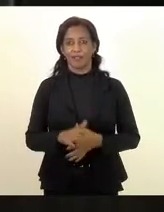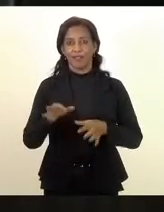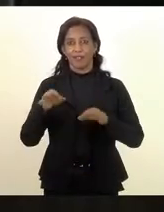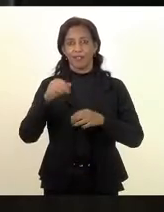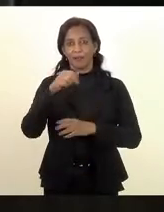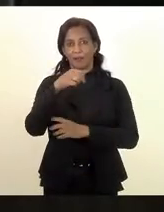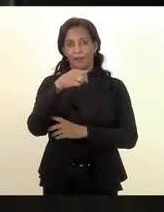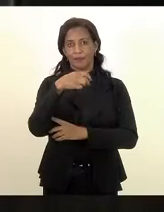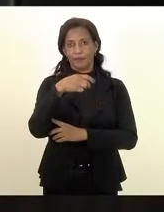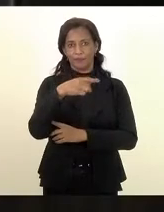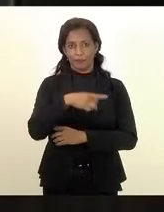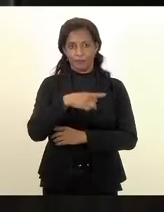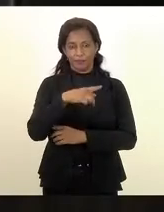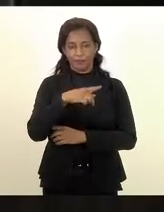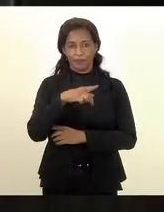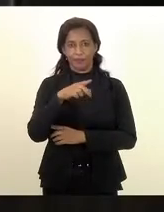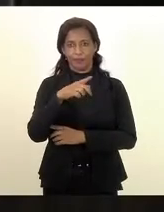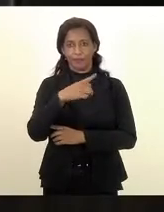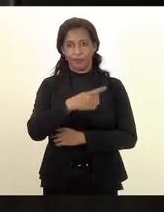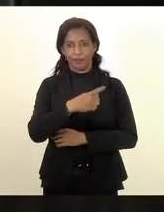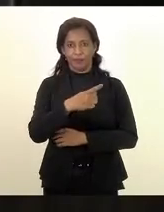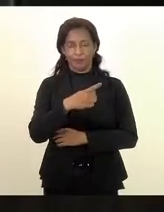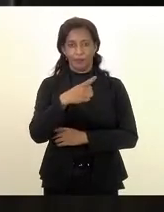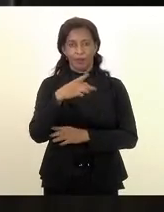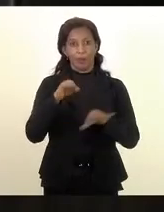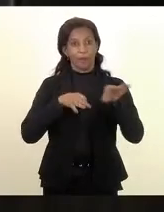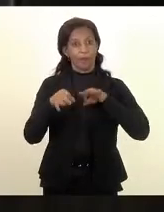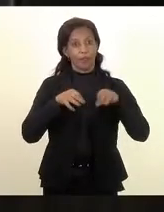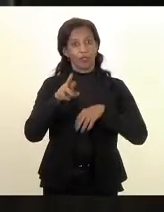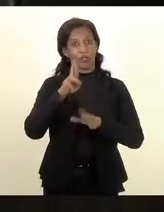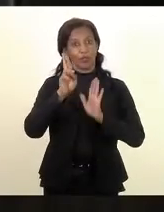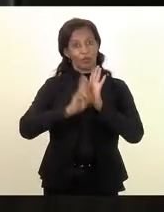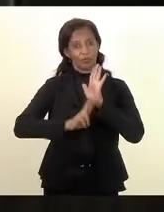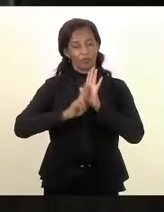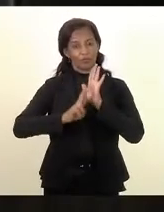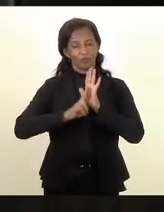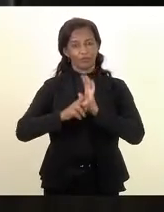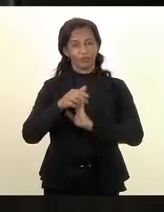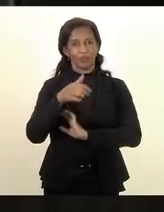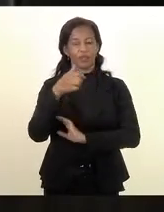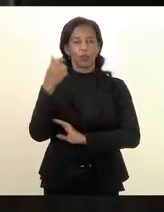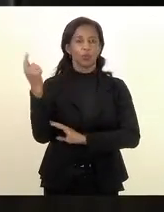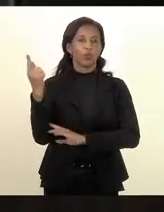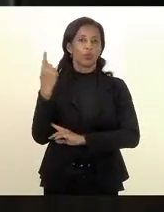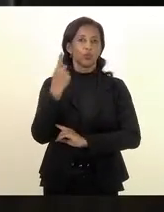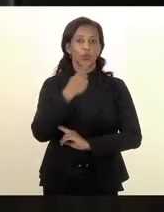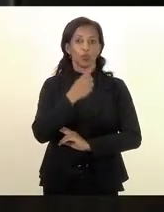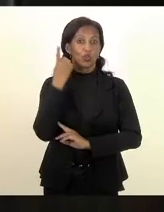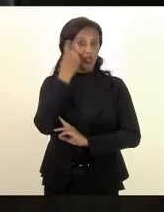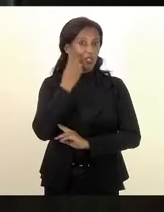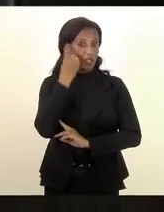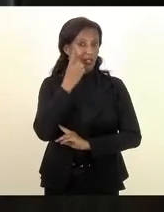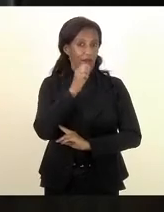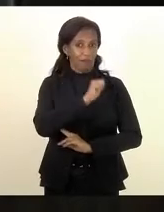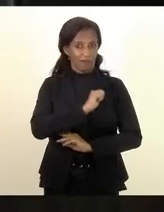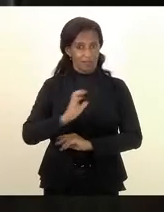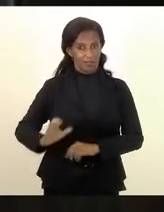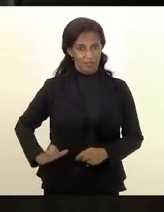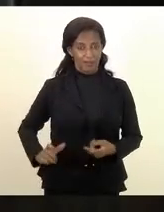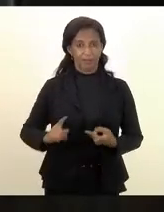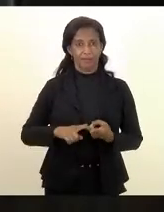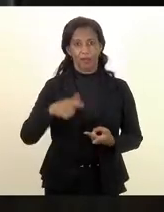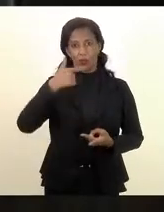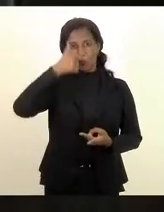de resolução anuncio projeto de resolução número 631 2021 de autoridade dos deputados André Siciliano